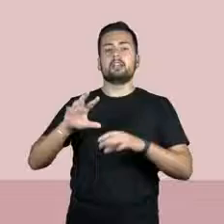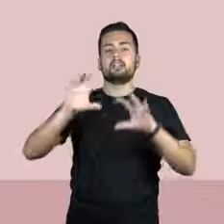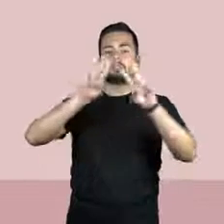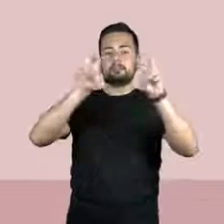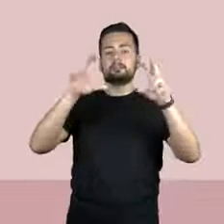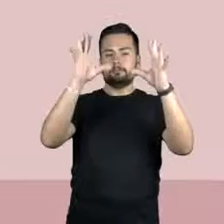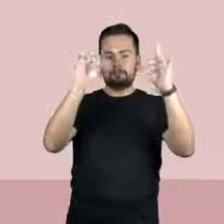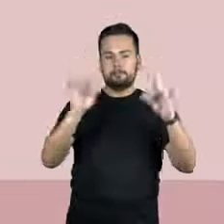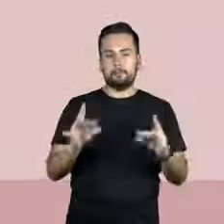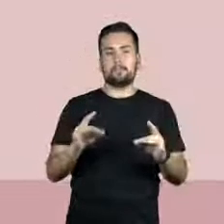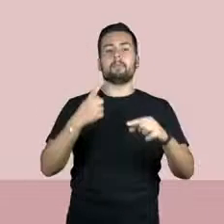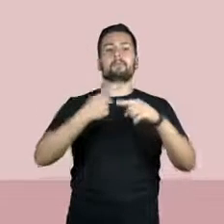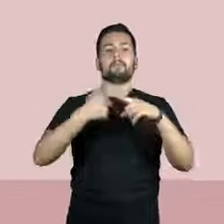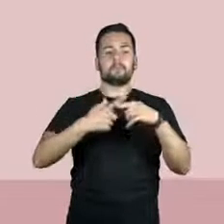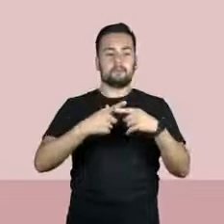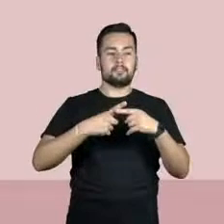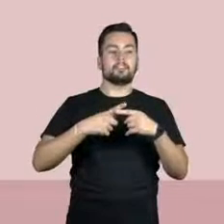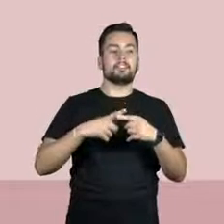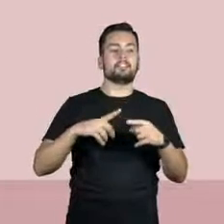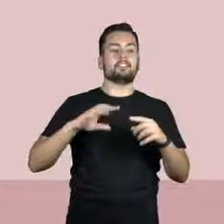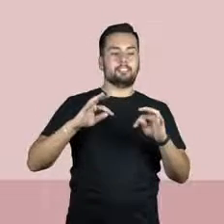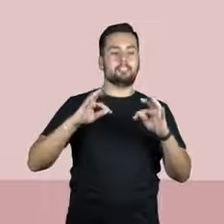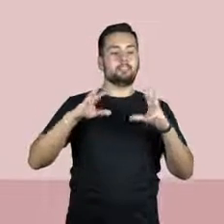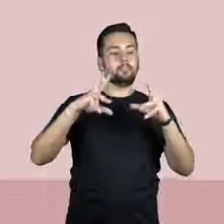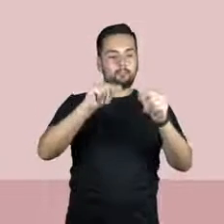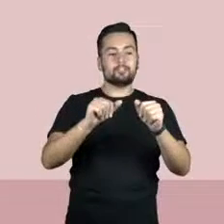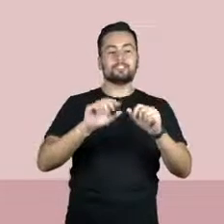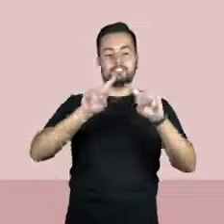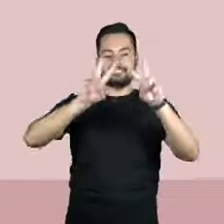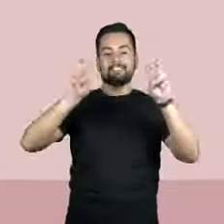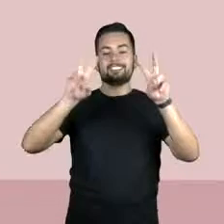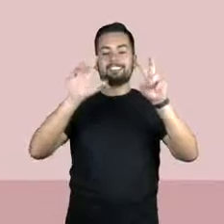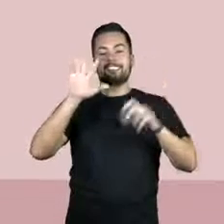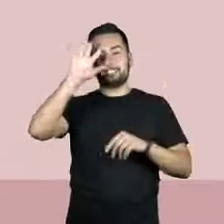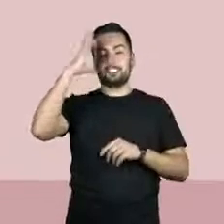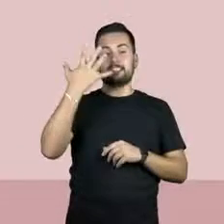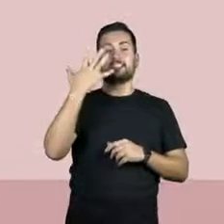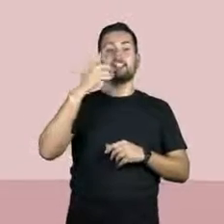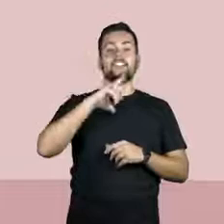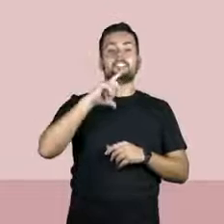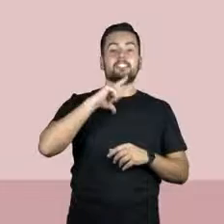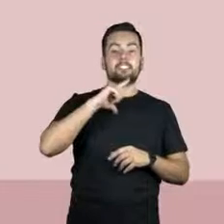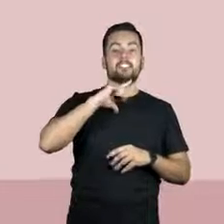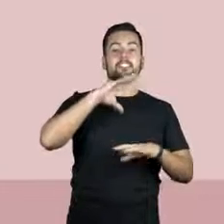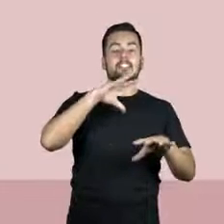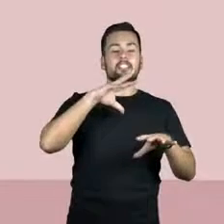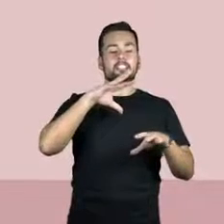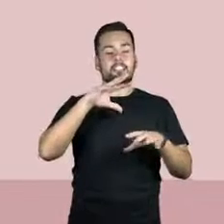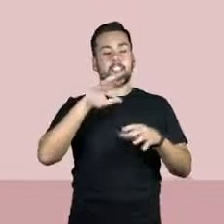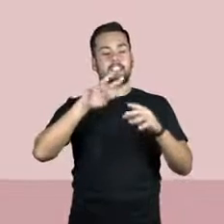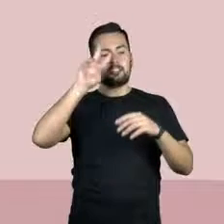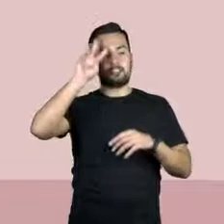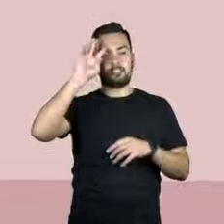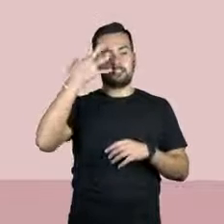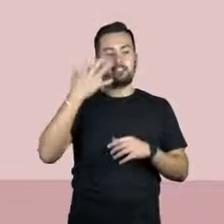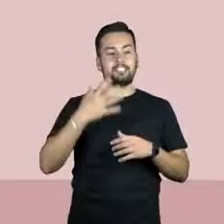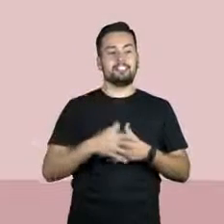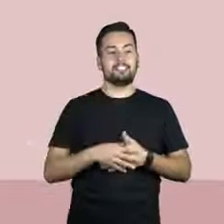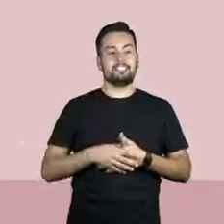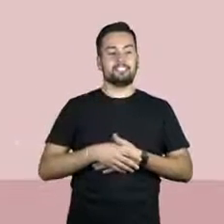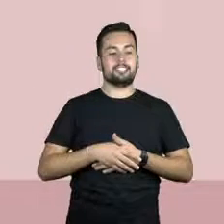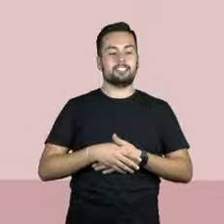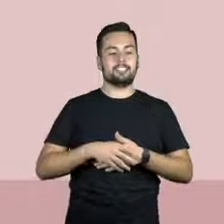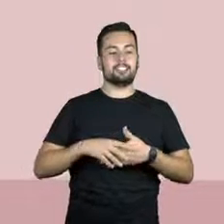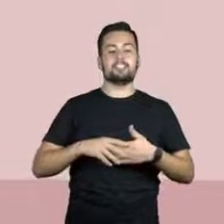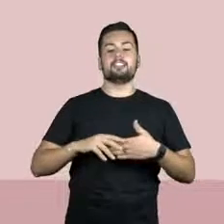quê? Porque as consequências que ele traz são consequências agravantes a perdas de vidas,